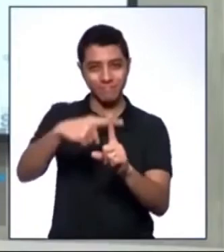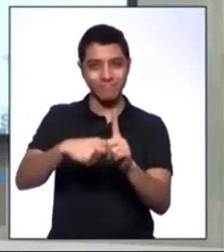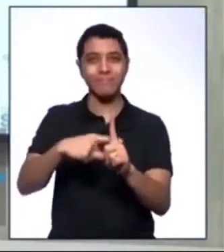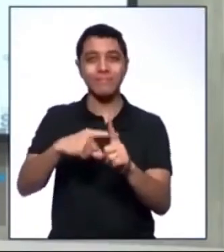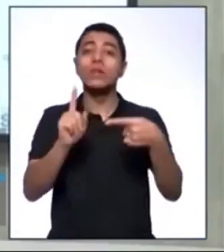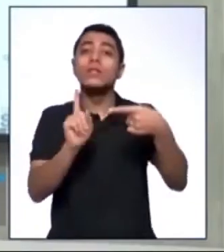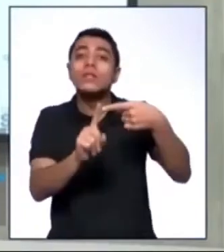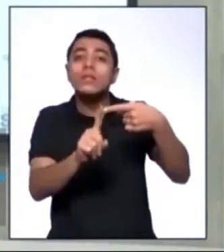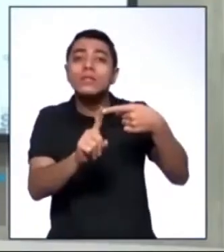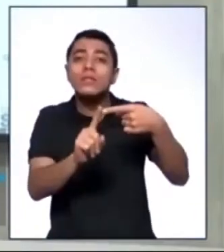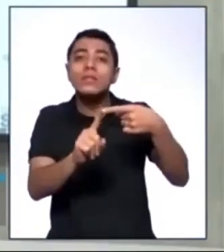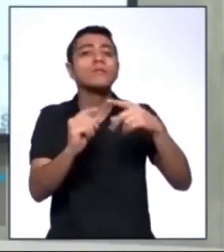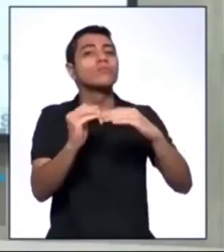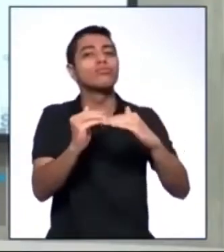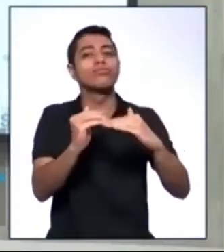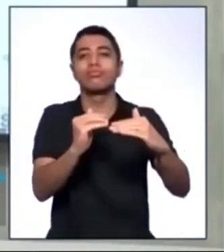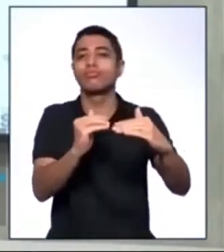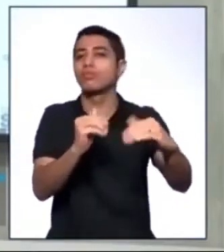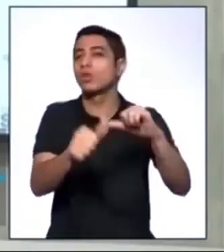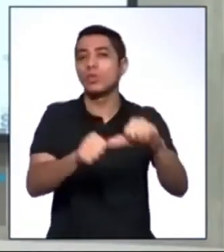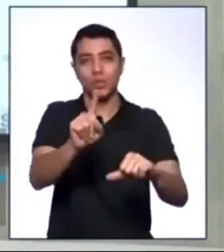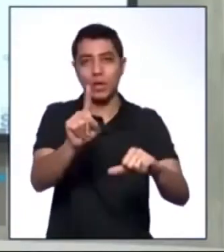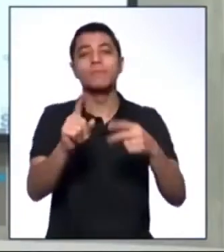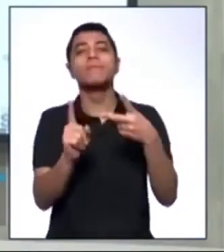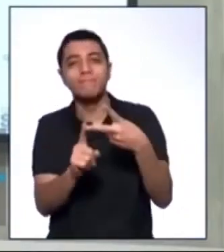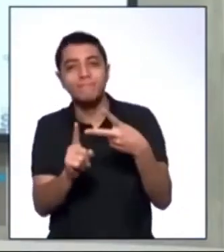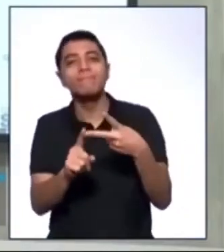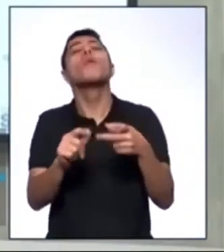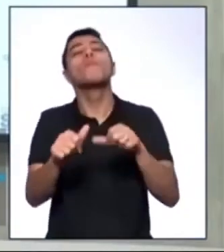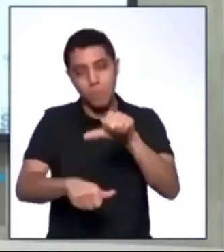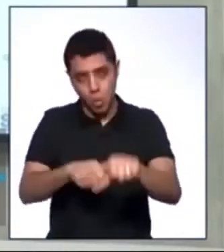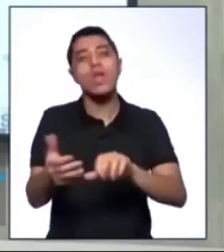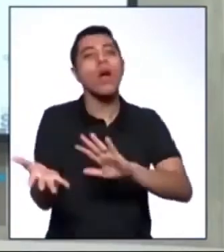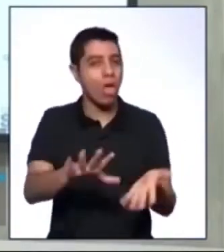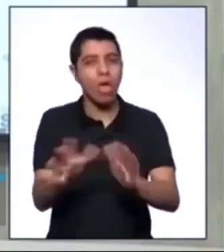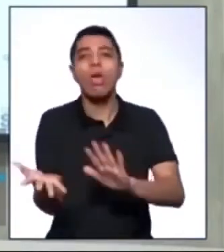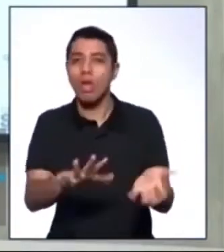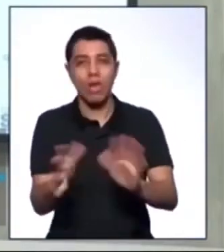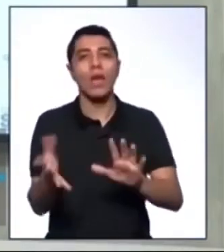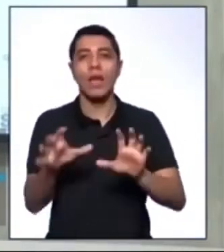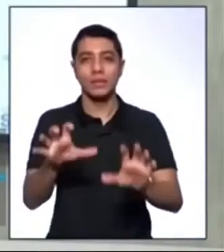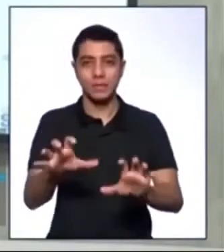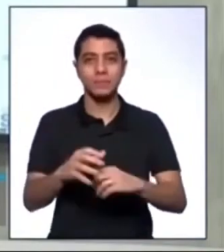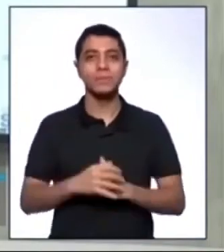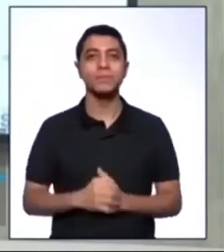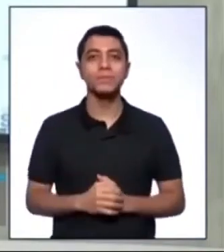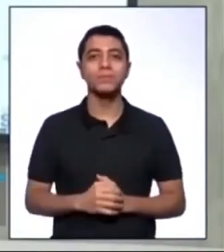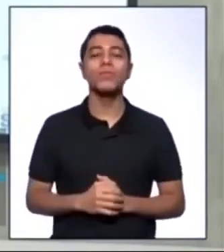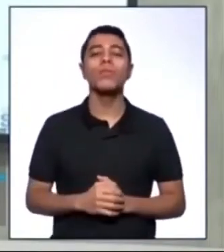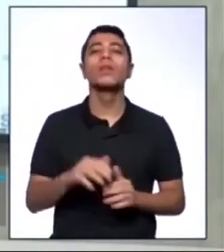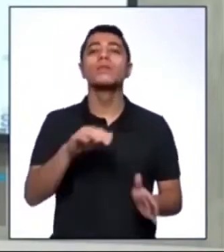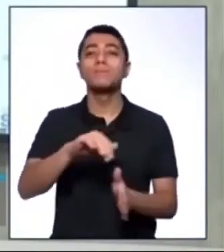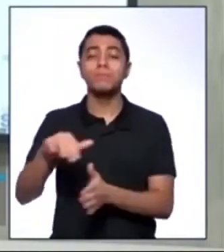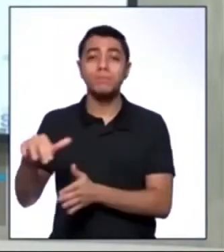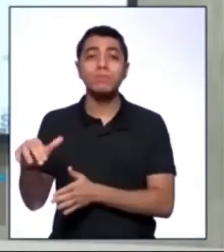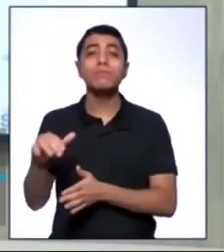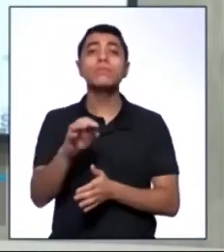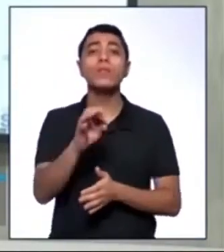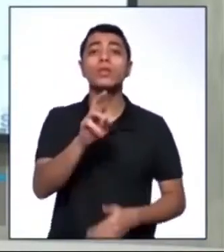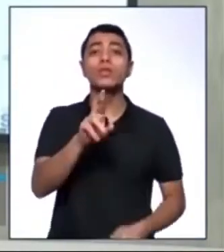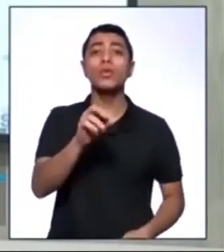tropical semiárido, galera, ele é difícil? Não, né? No clima tropical semiárido, o que me chama a atenção é o volume de